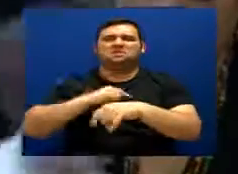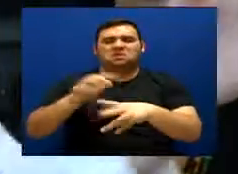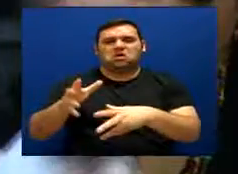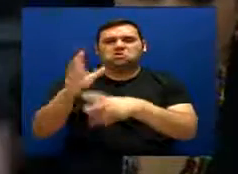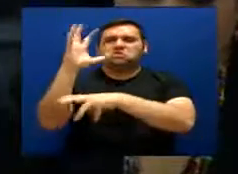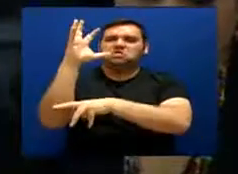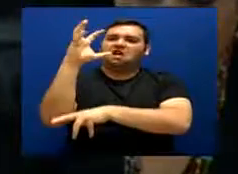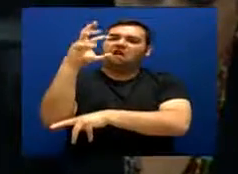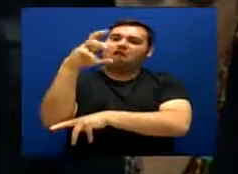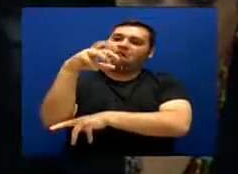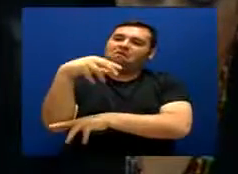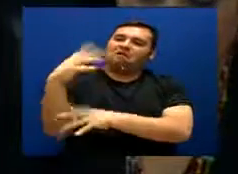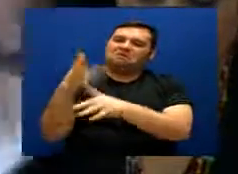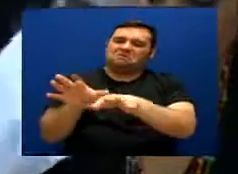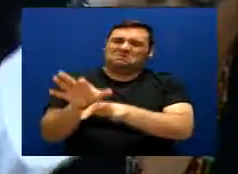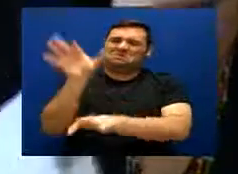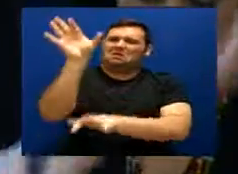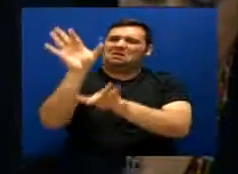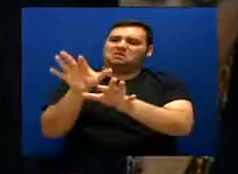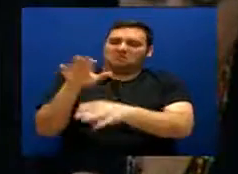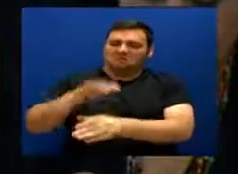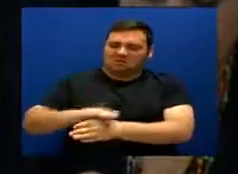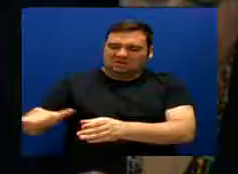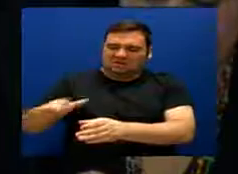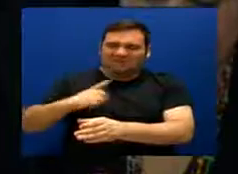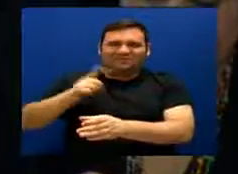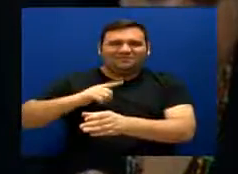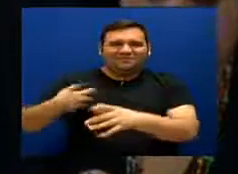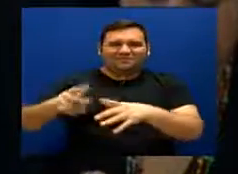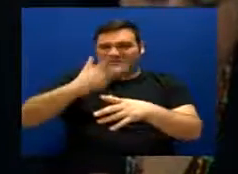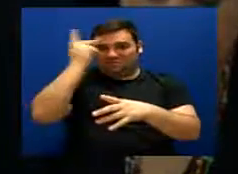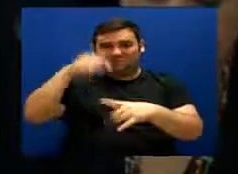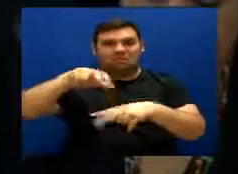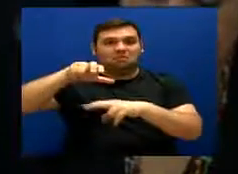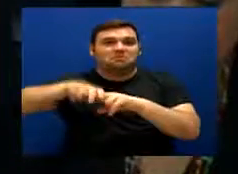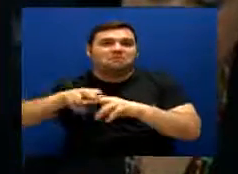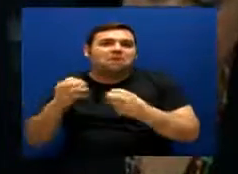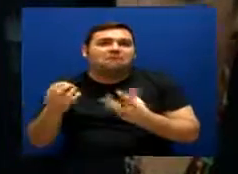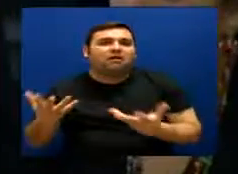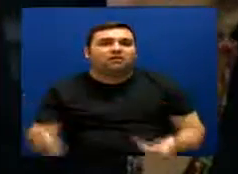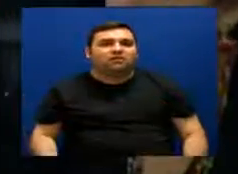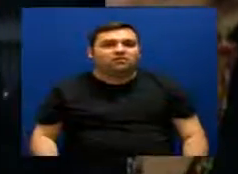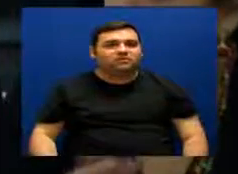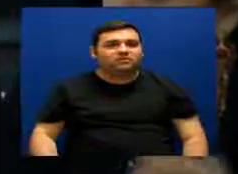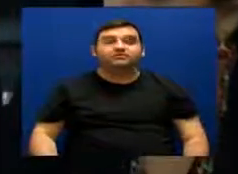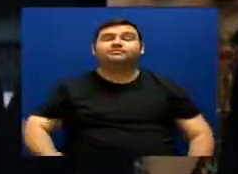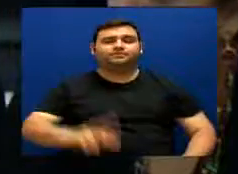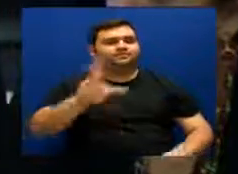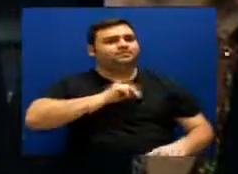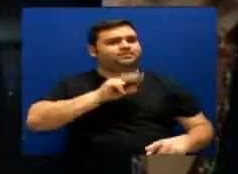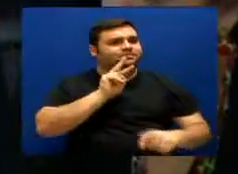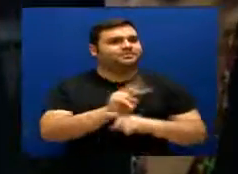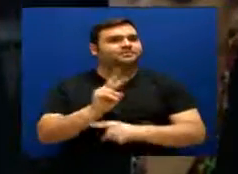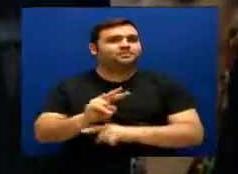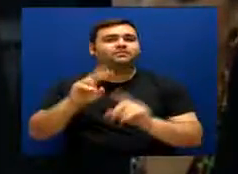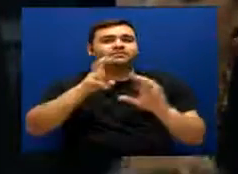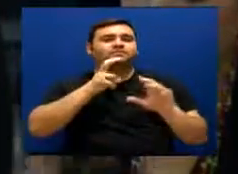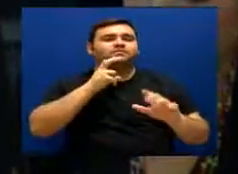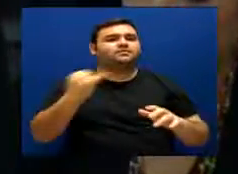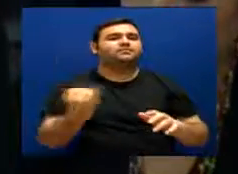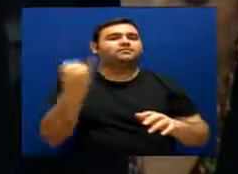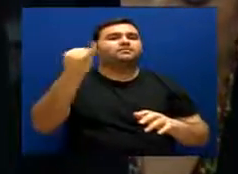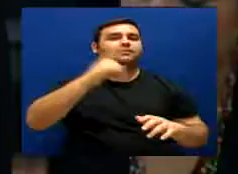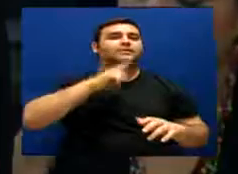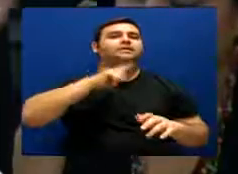ou mata a árvore e deixa aquele esqueleto na frente. Fica o toco, acho que para sentar em cima, não sei para quê. Então, a fiscalização nessa cidade é importante.